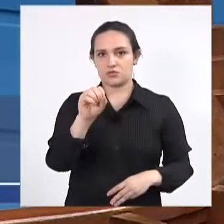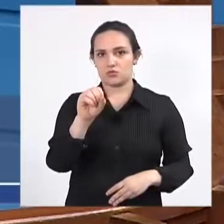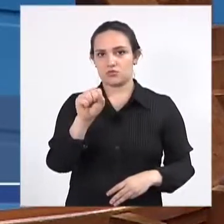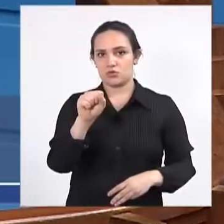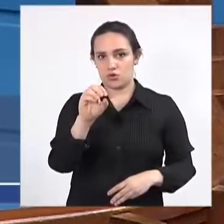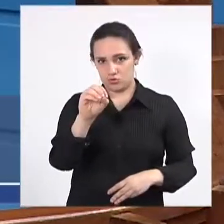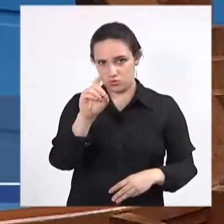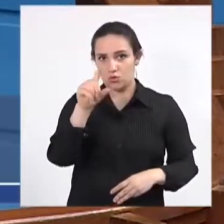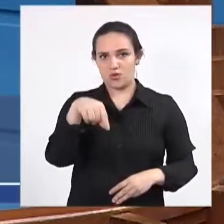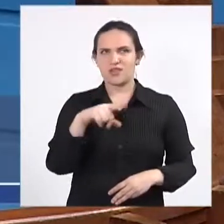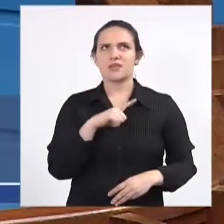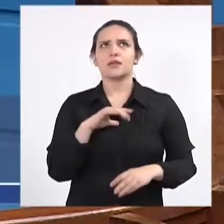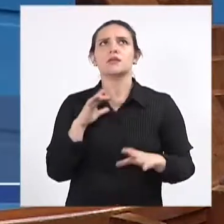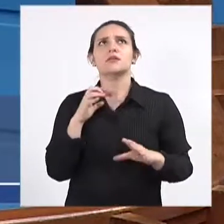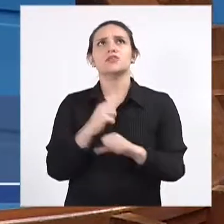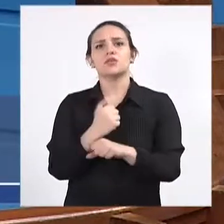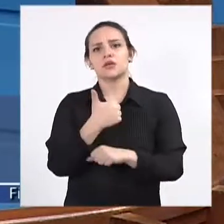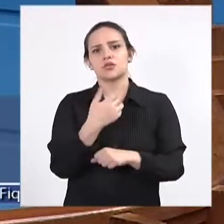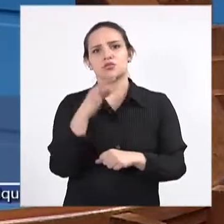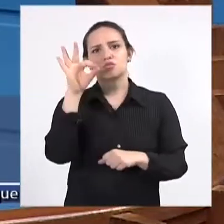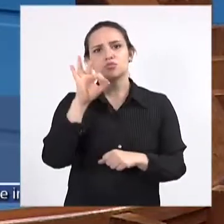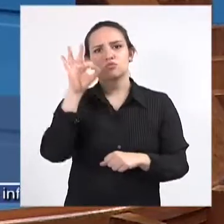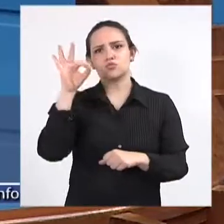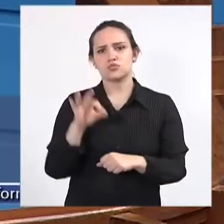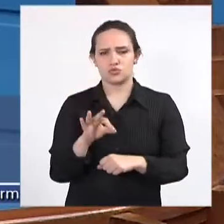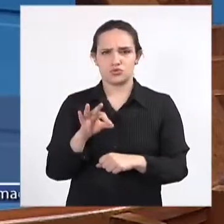14,3% dos brasileiros, o que corresponde a